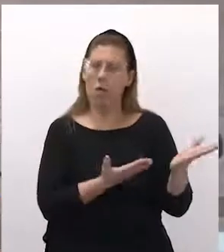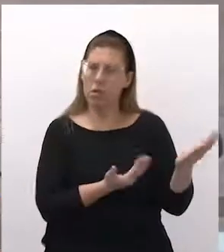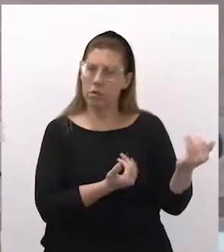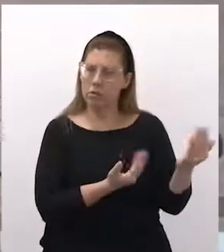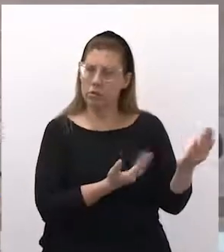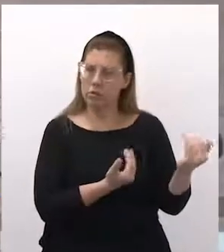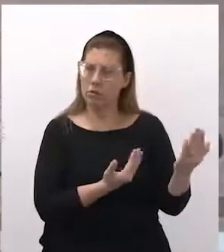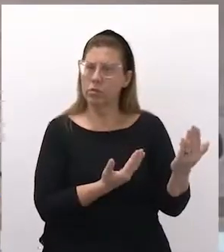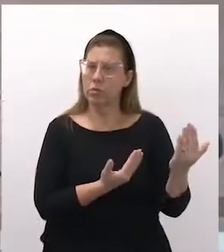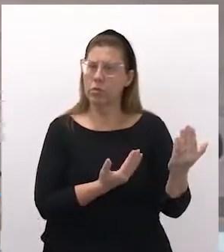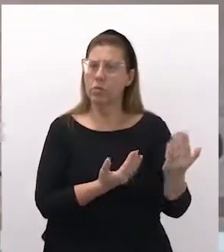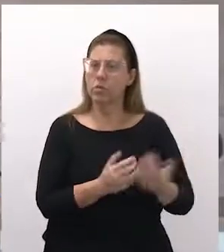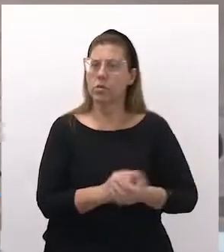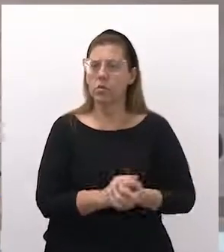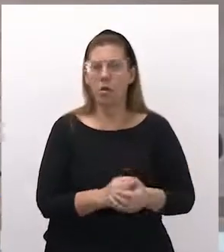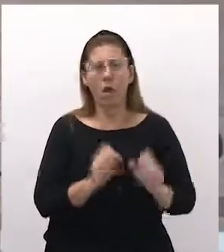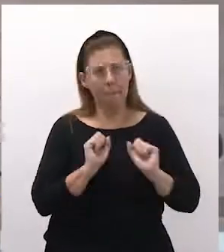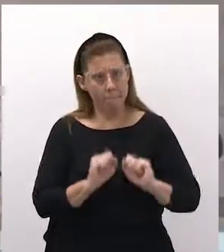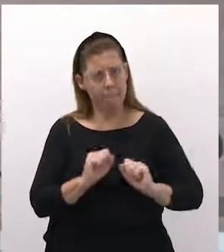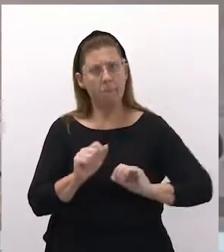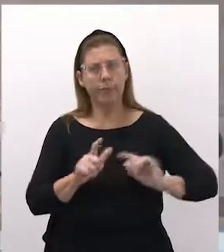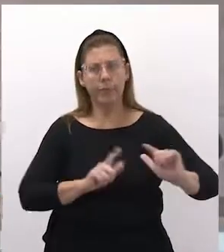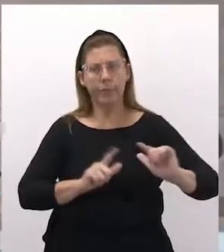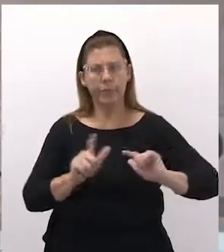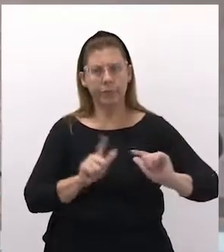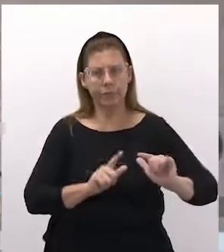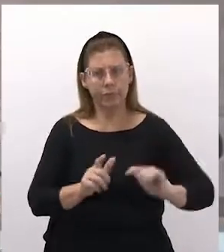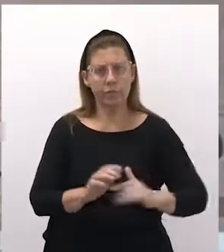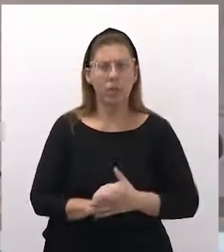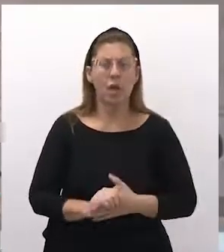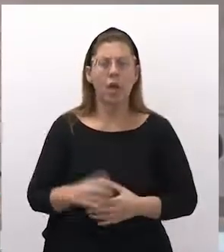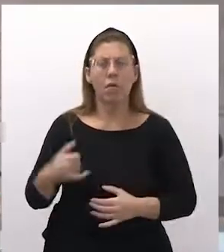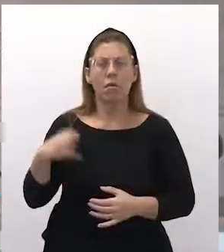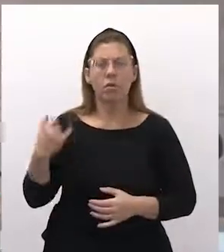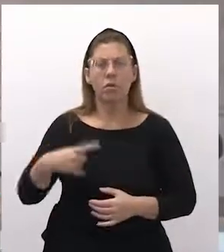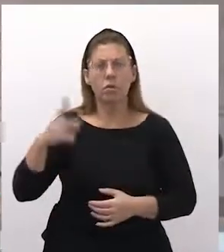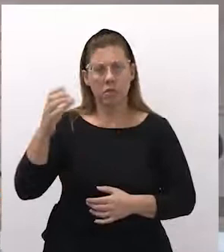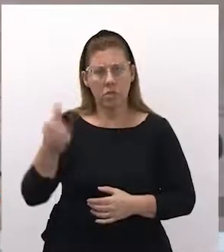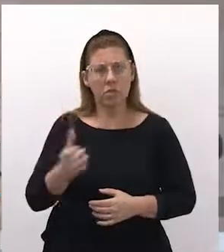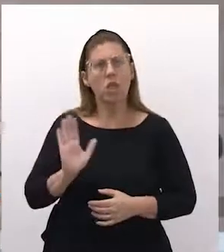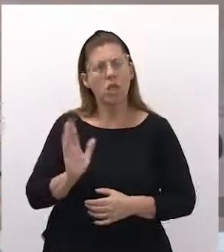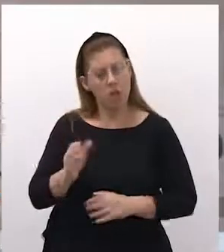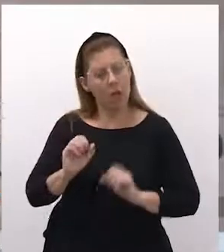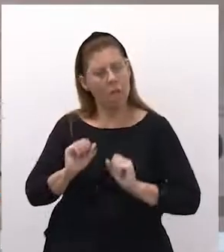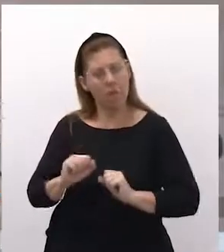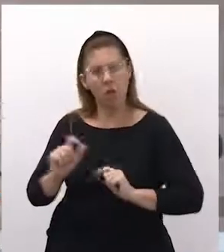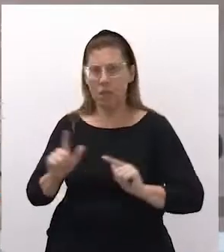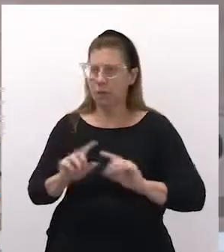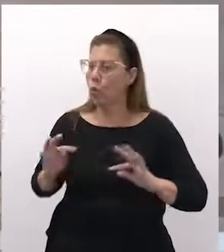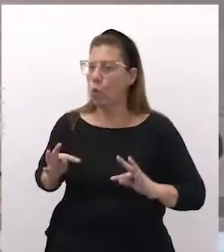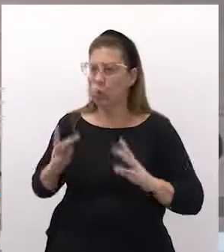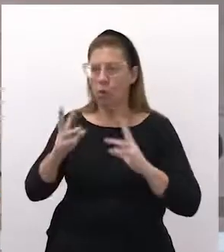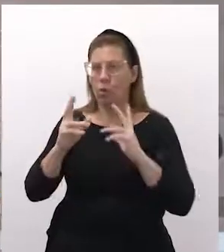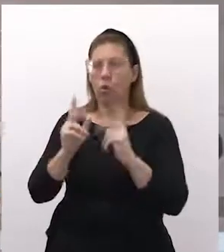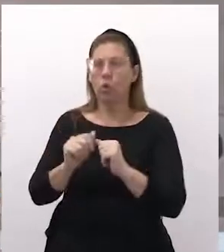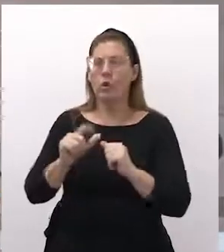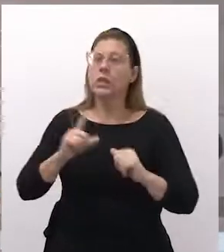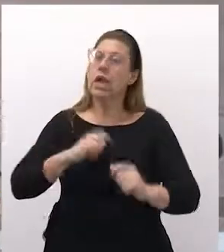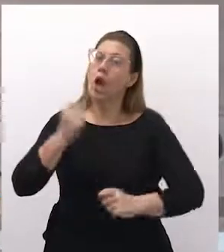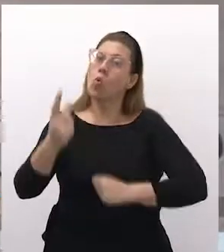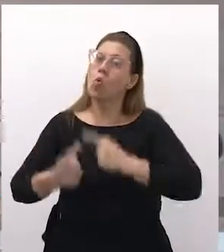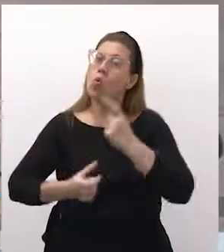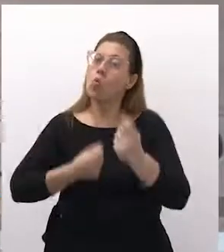adolescentes que é permitido o trabalho, né? Então, a partir dos 16 anos é permitido para todos. Tem